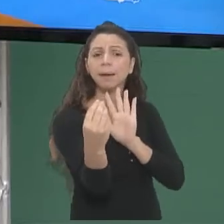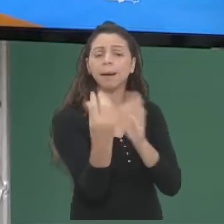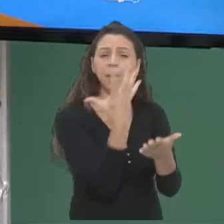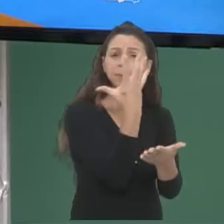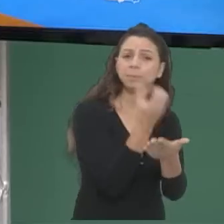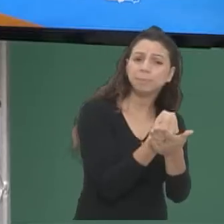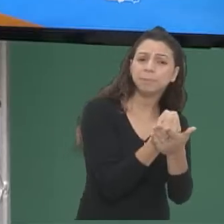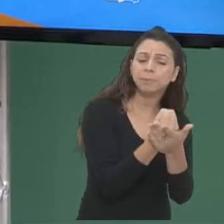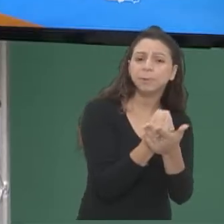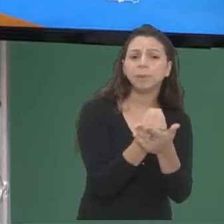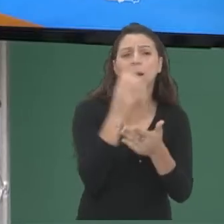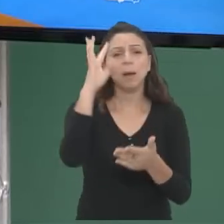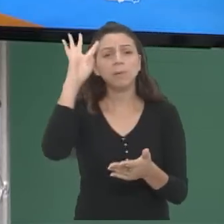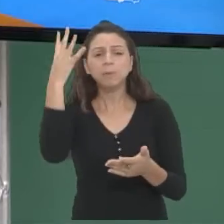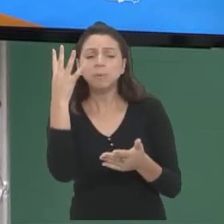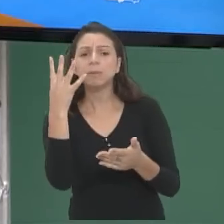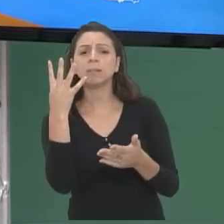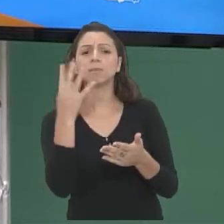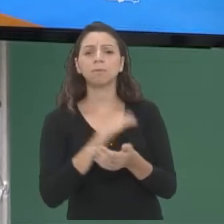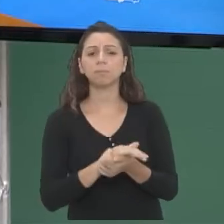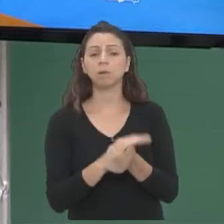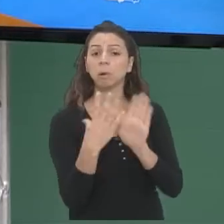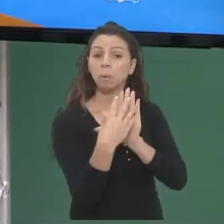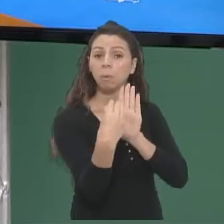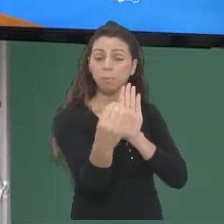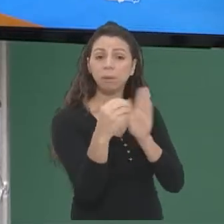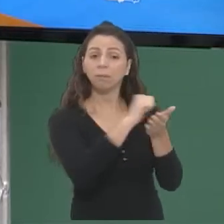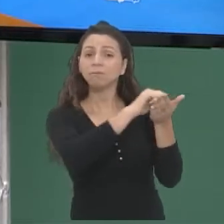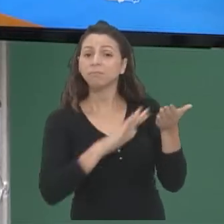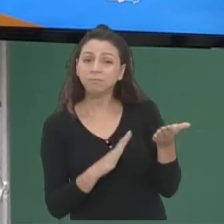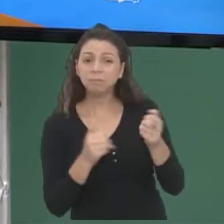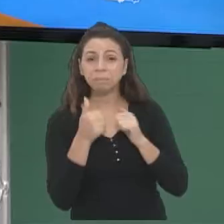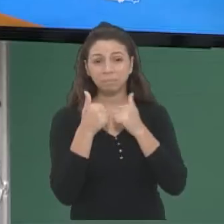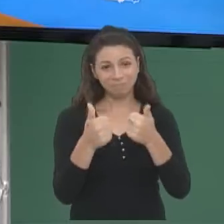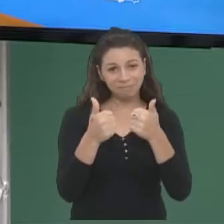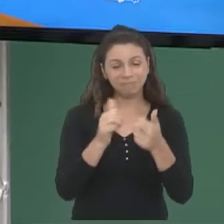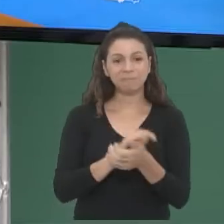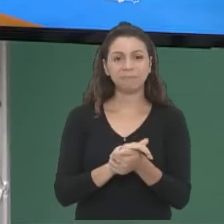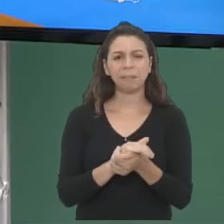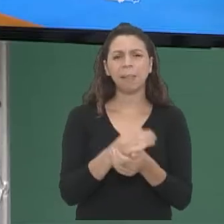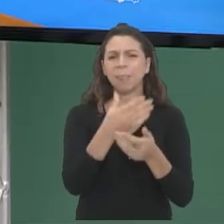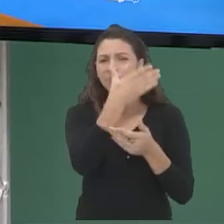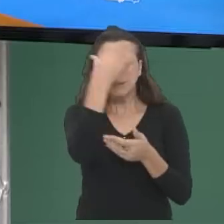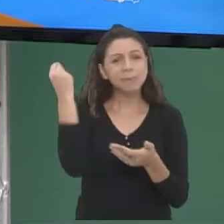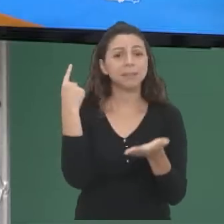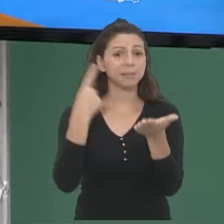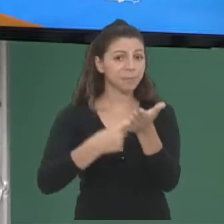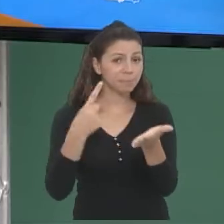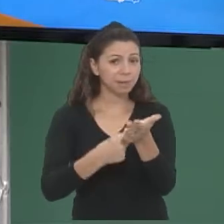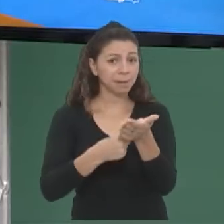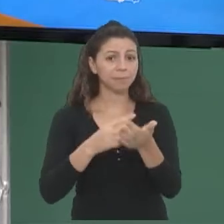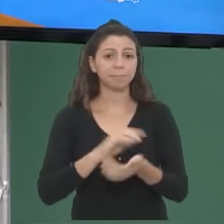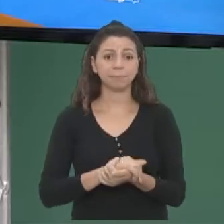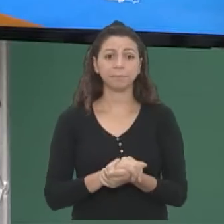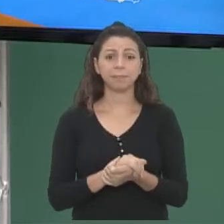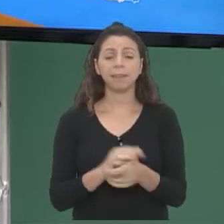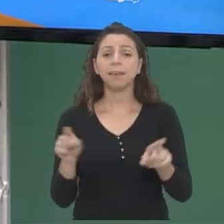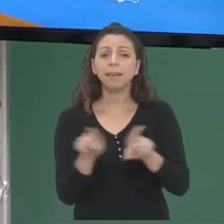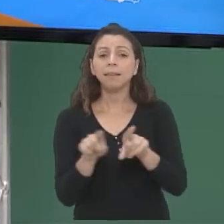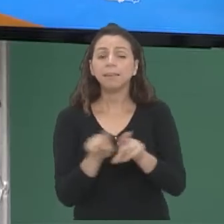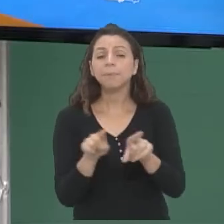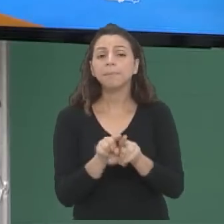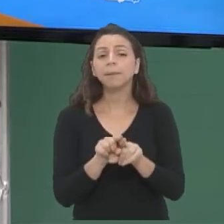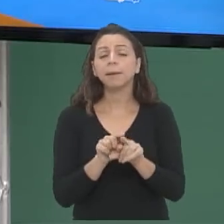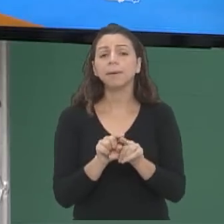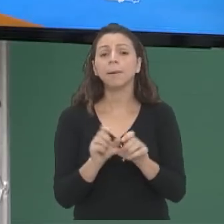dos exercícios, copiar um exercício, tá bom? Então não esqueça o nosso combinado. Além disso, você pode acompanhar essa